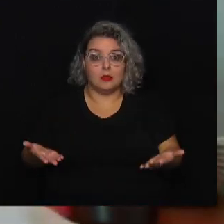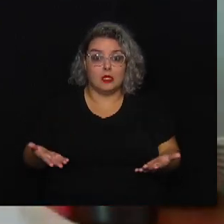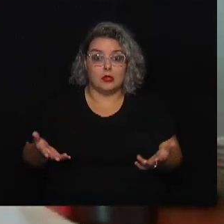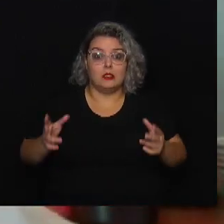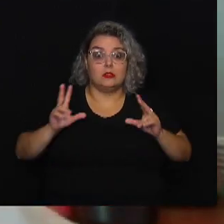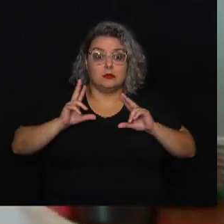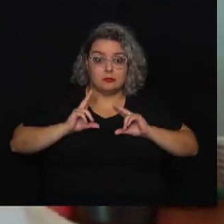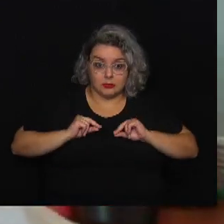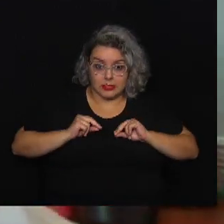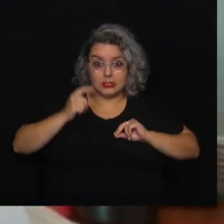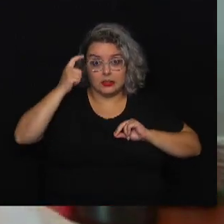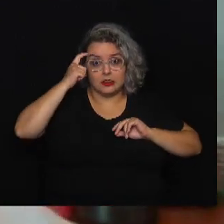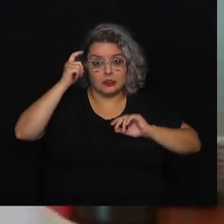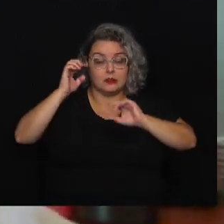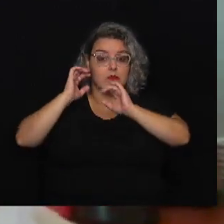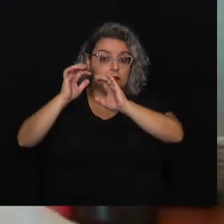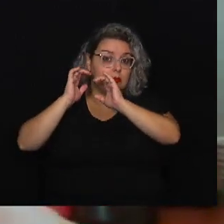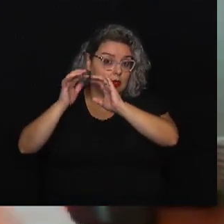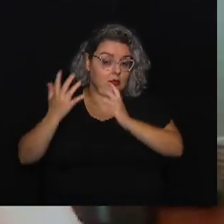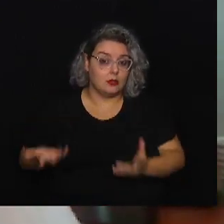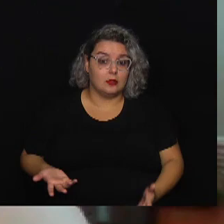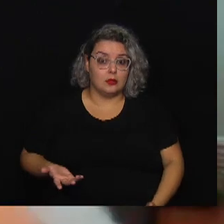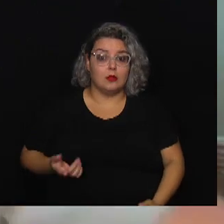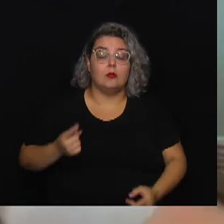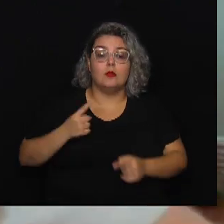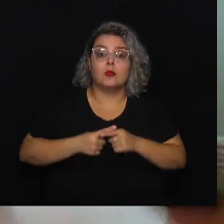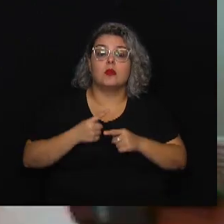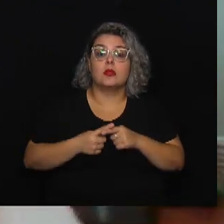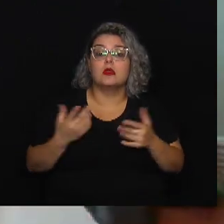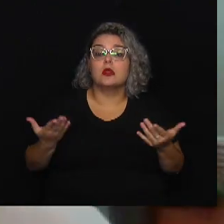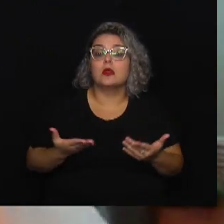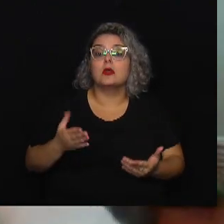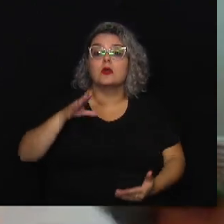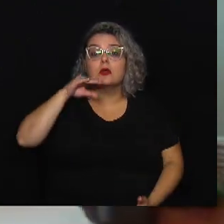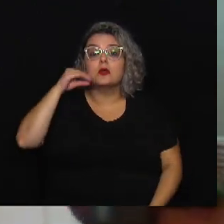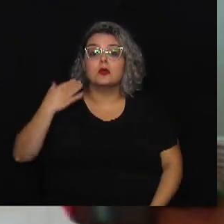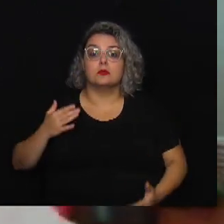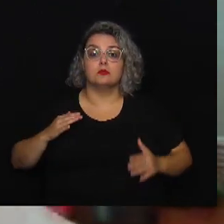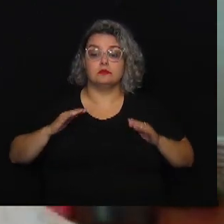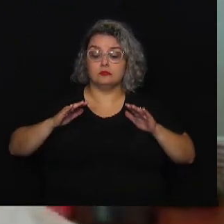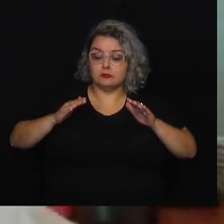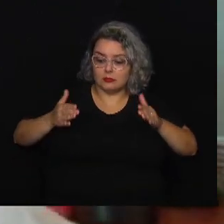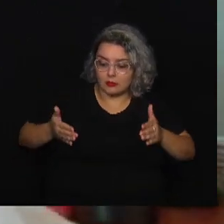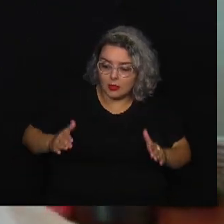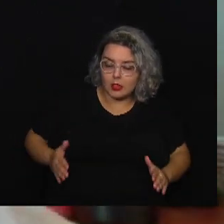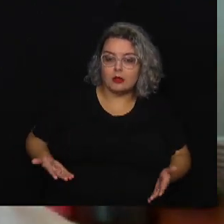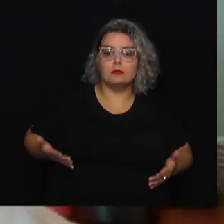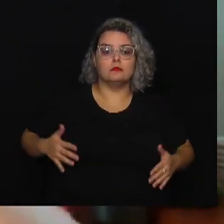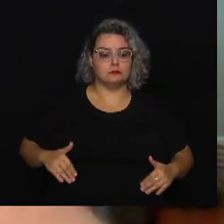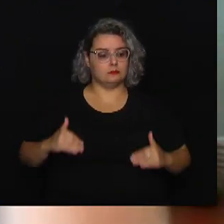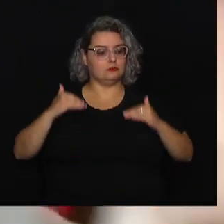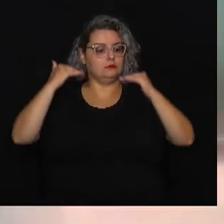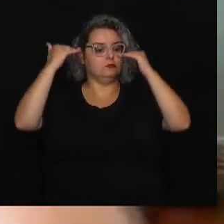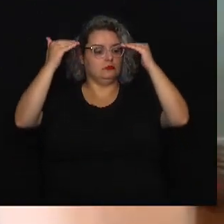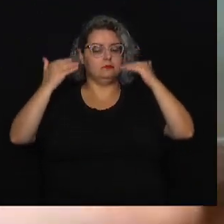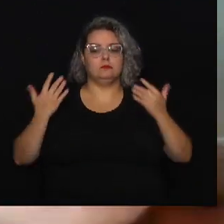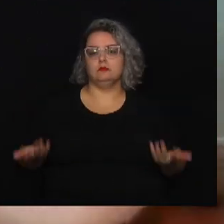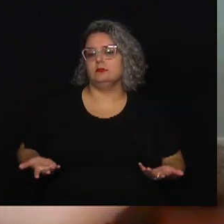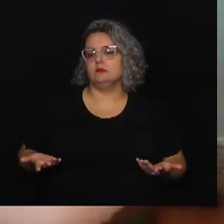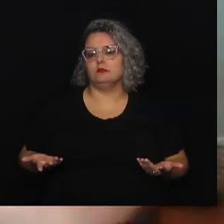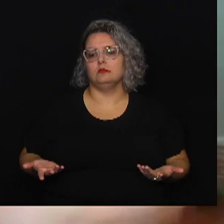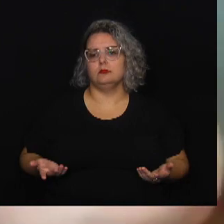uma reflexão. Por que agora que o adolescente tem corpo, né? Mas ele está aí, sei lá, fazendo